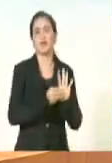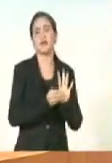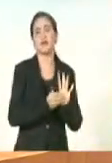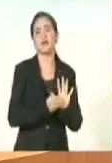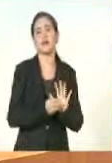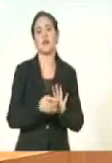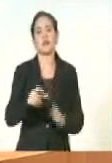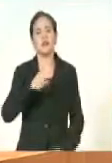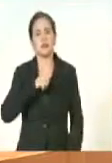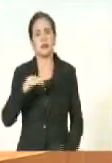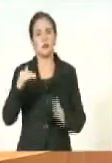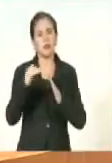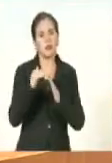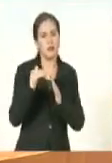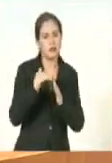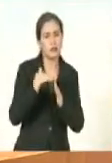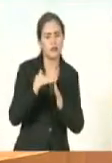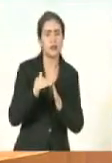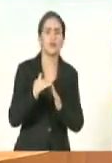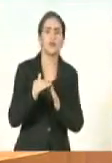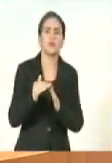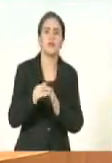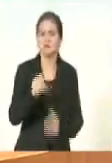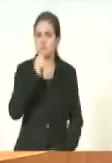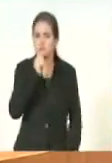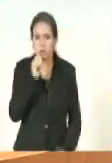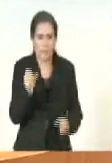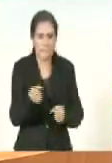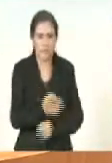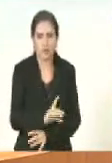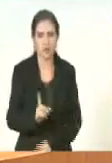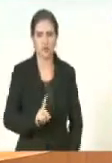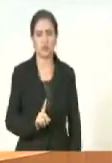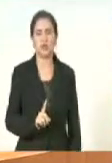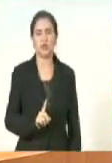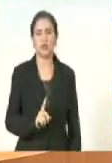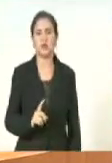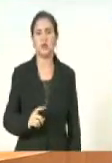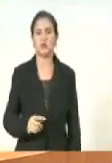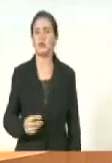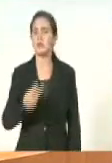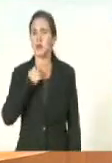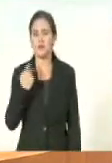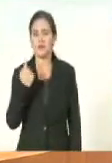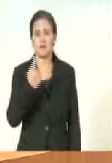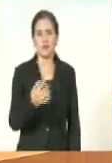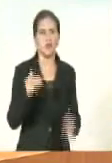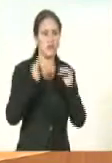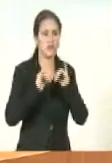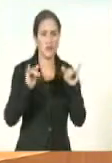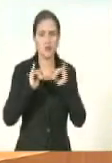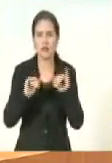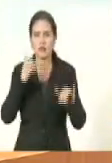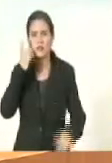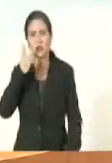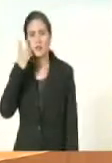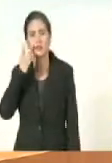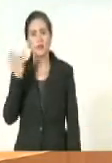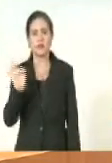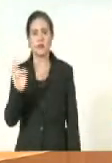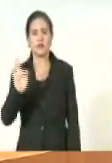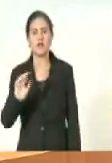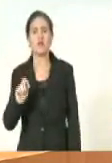Senado, ainda não é o conclusivo. É para que se venha aqui e se denigre a imagem dos deputados federais que tomaram uma posição. Posição